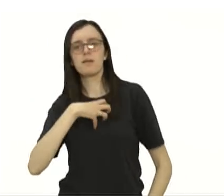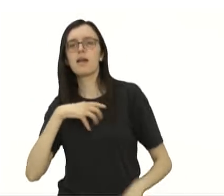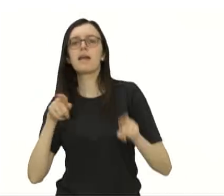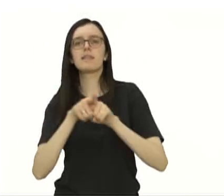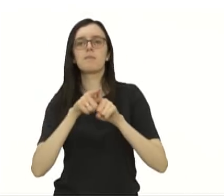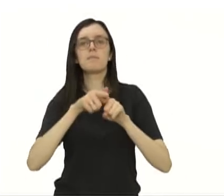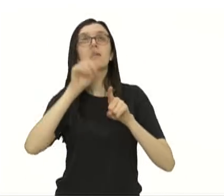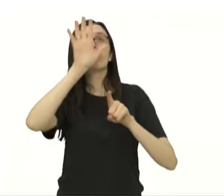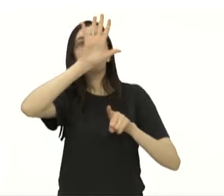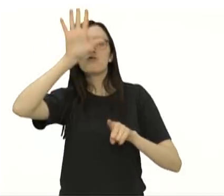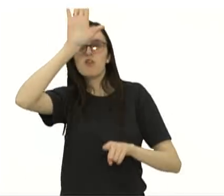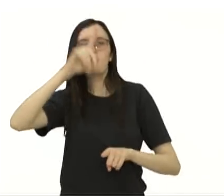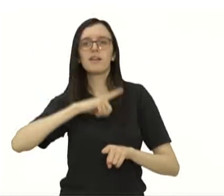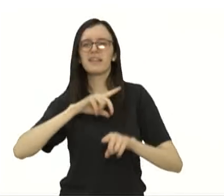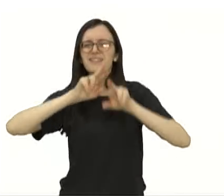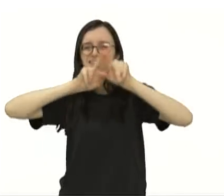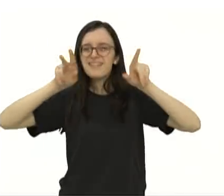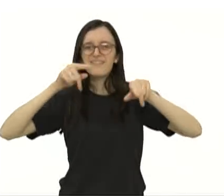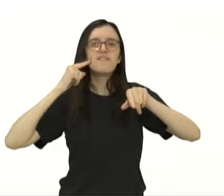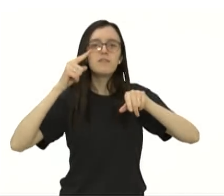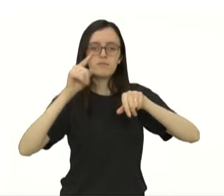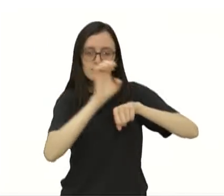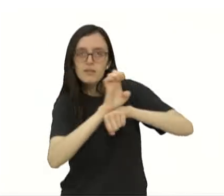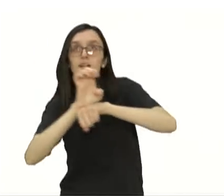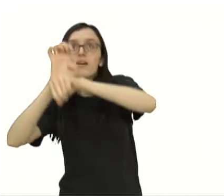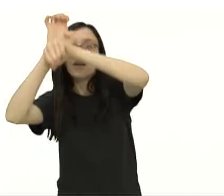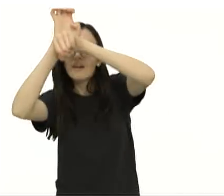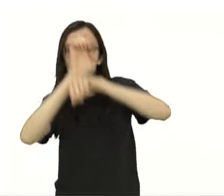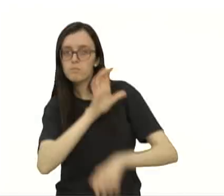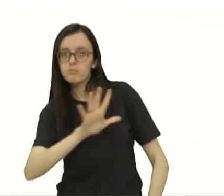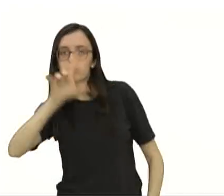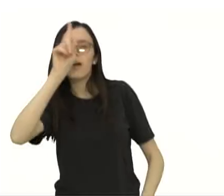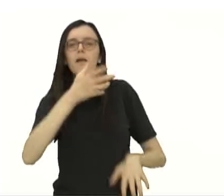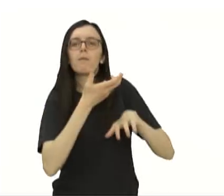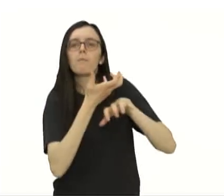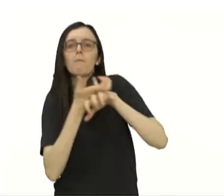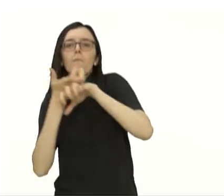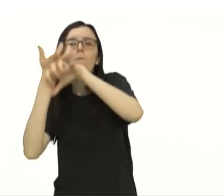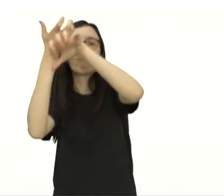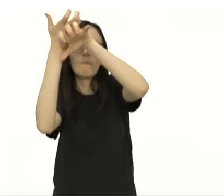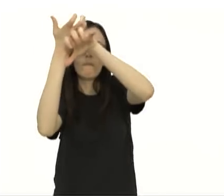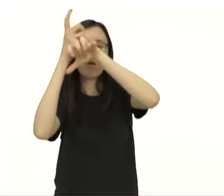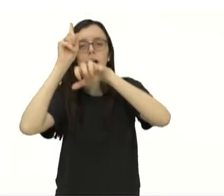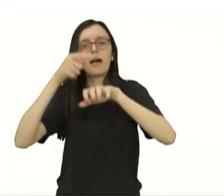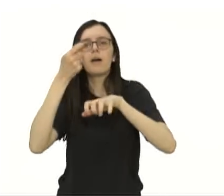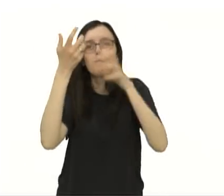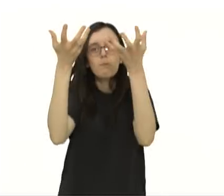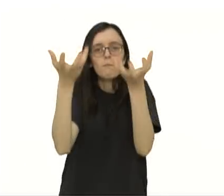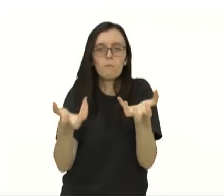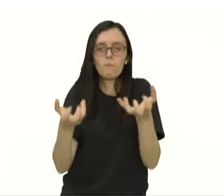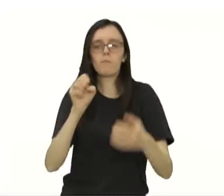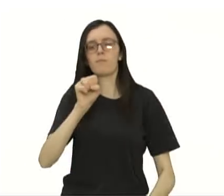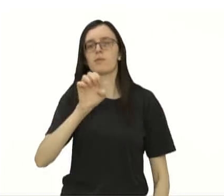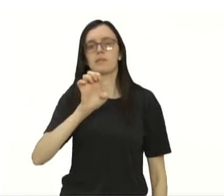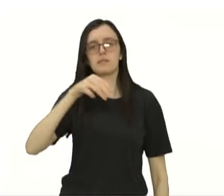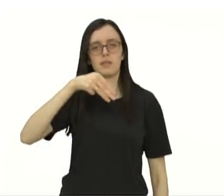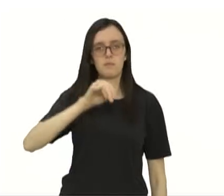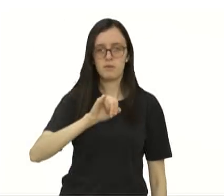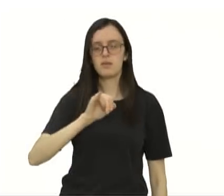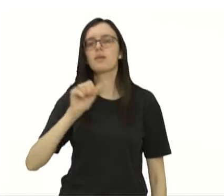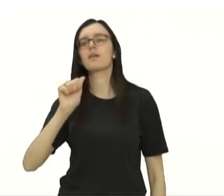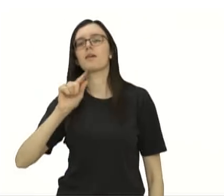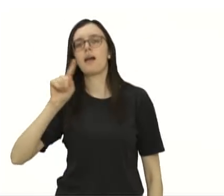Grande do Norte, Parnaíba, Pernambuco. Então, é a região seca ali, a região do semiárido, certo? Então, percebam